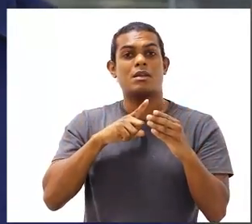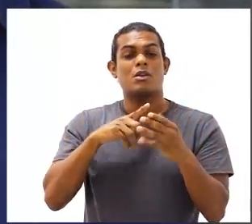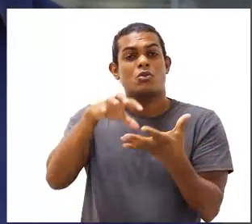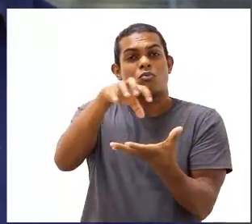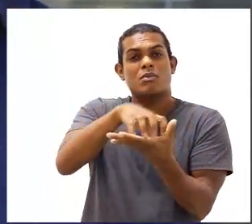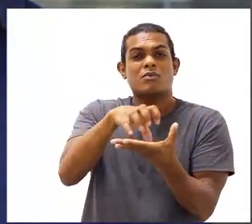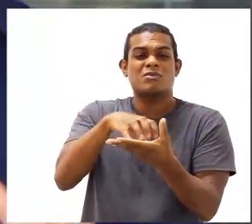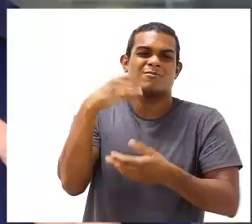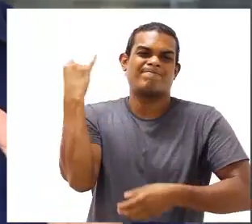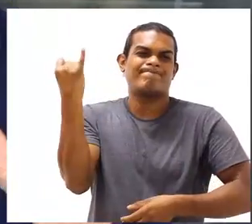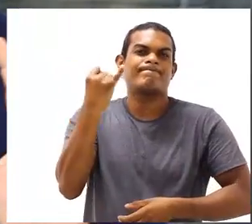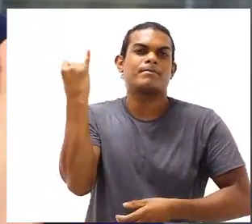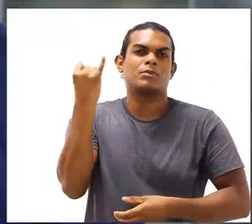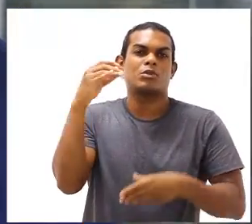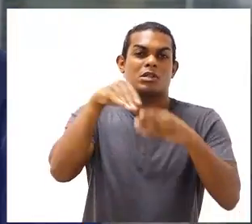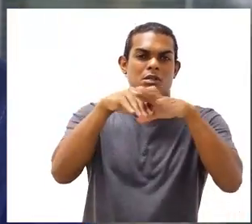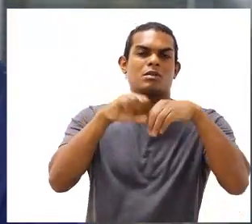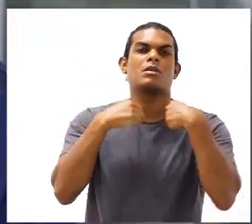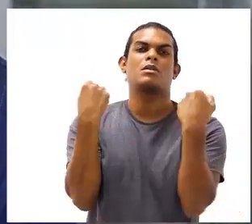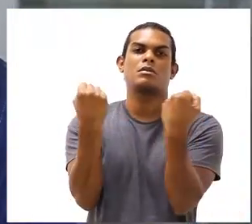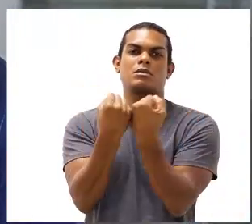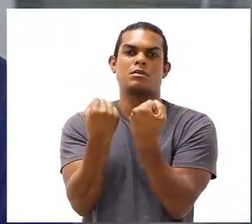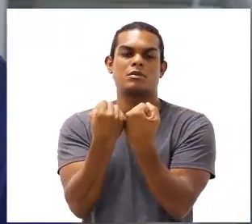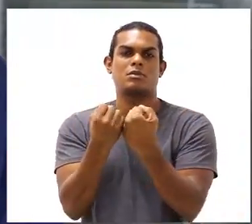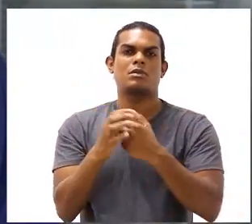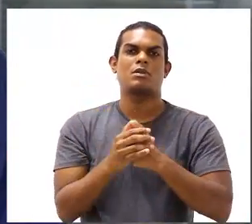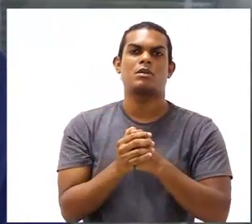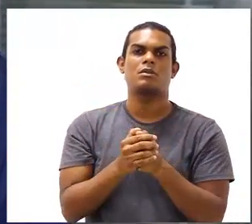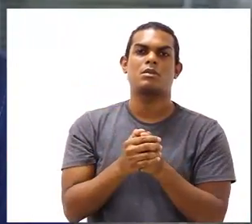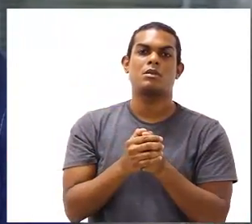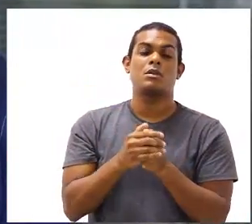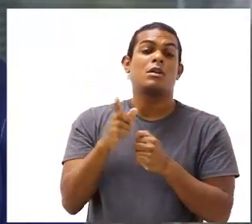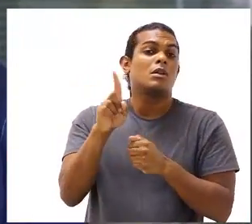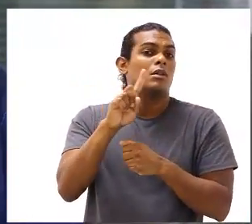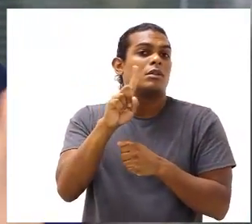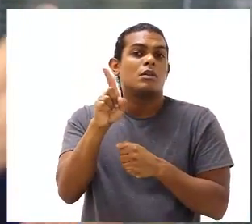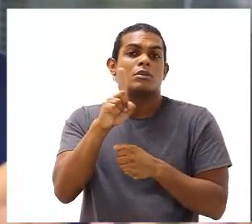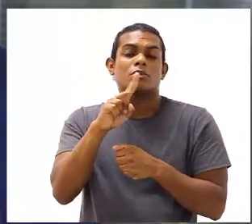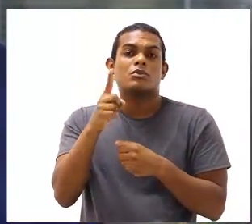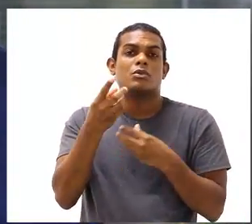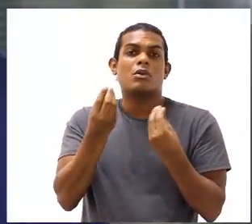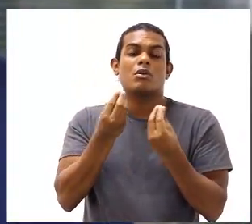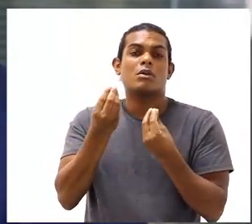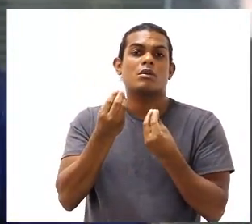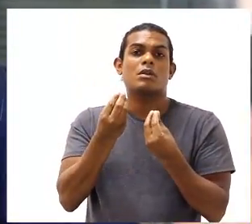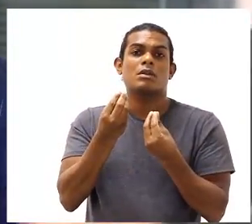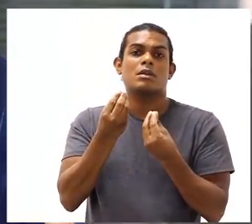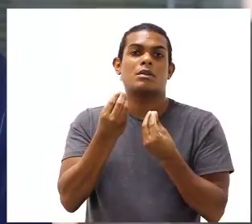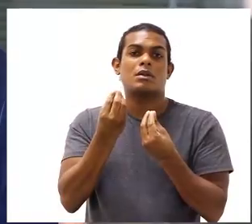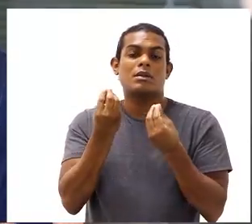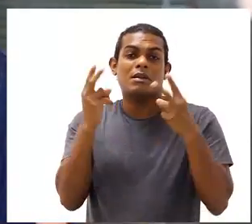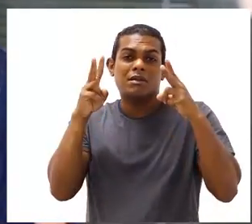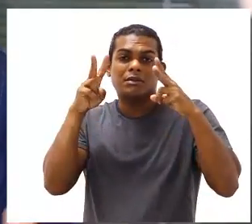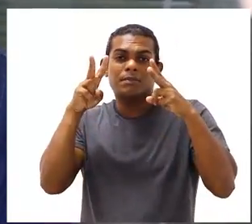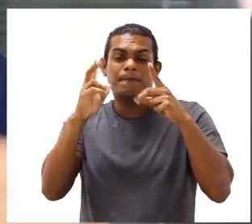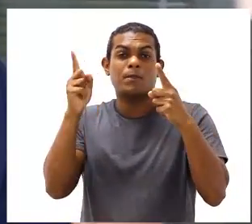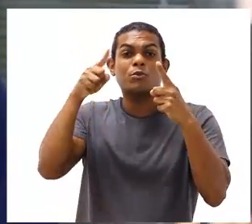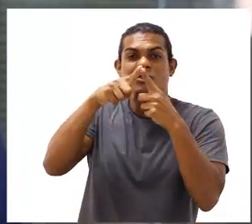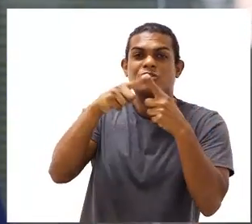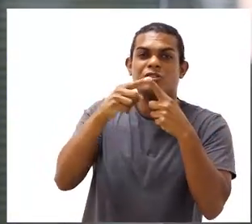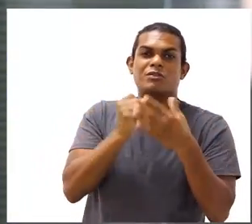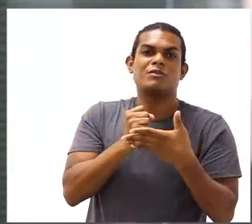organizações. E não só do ponto de vista de prestar informação aos usuários,